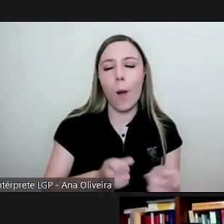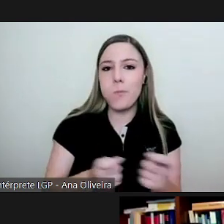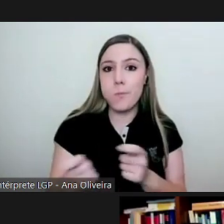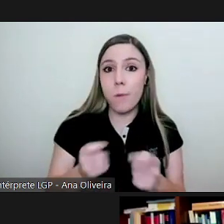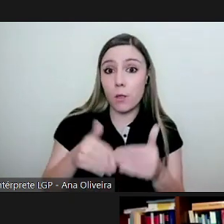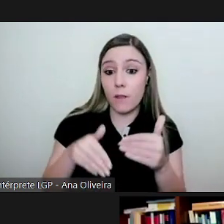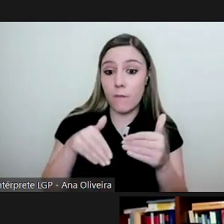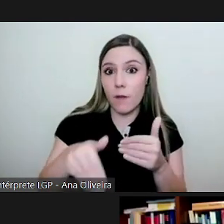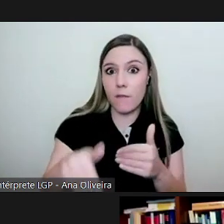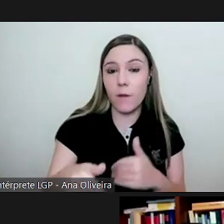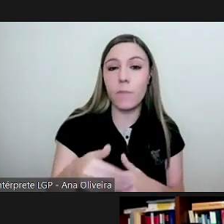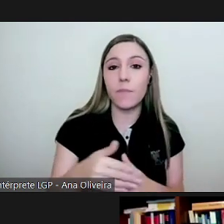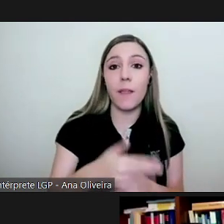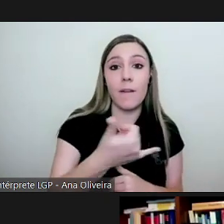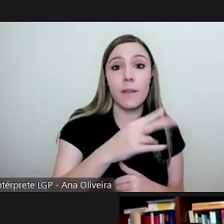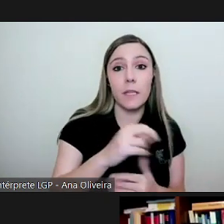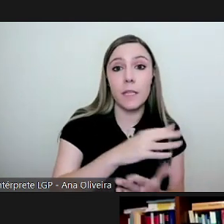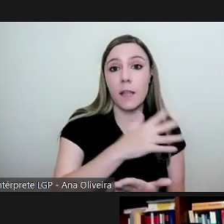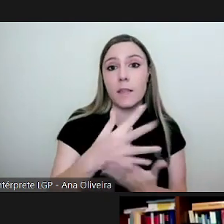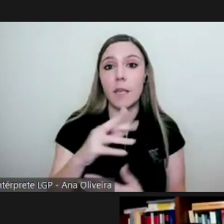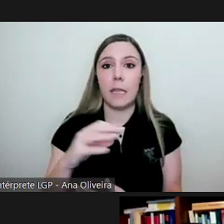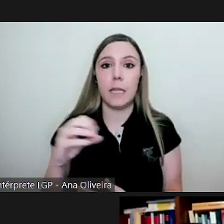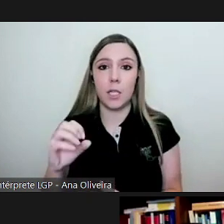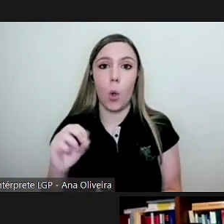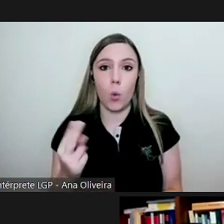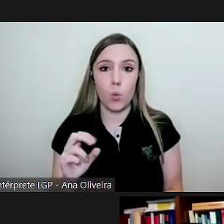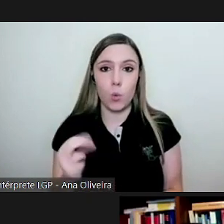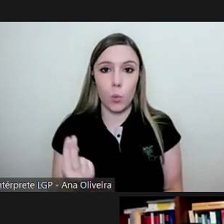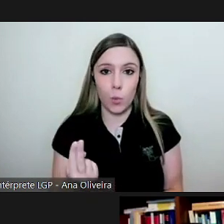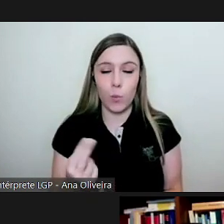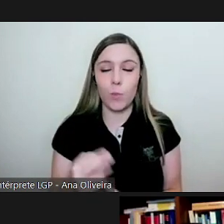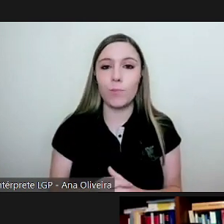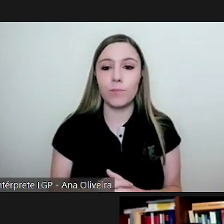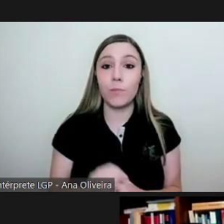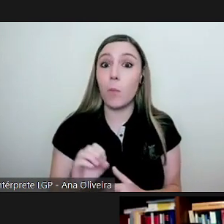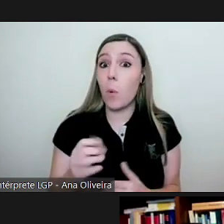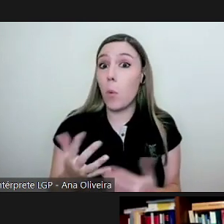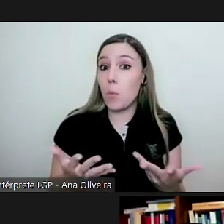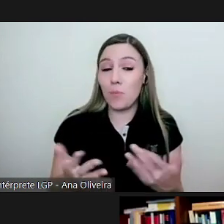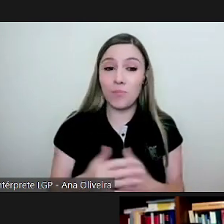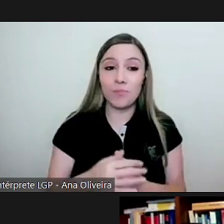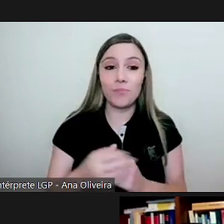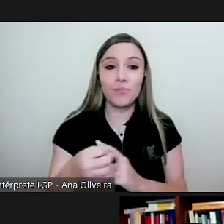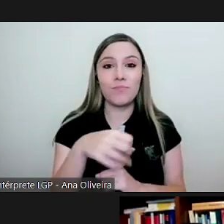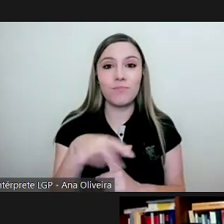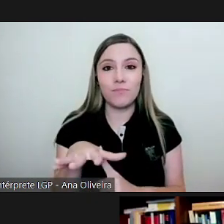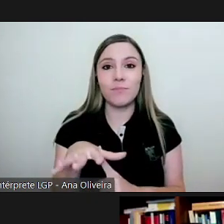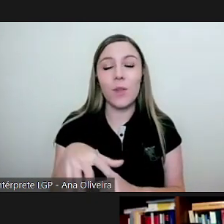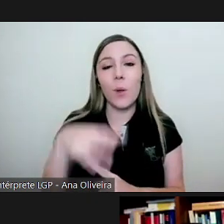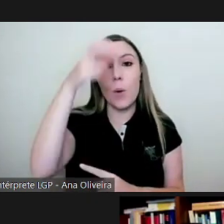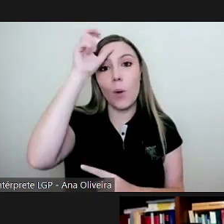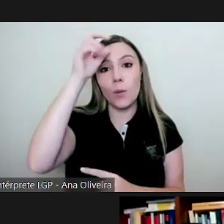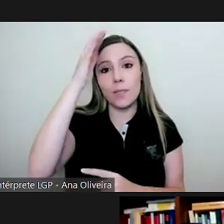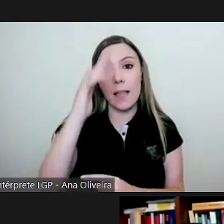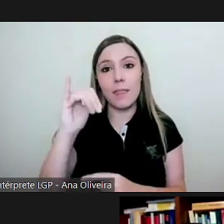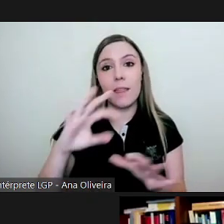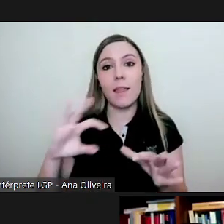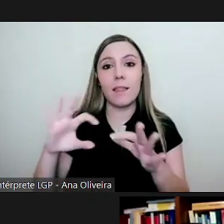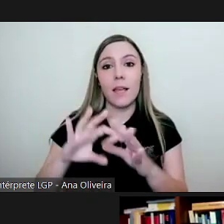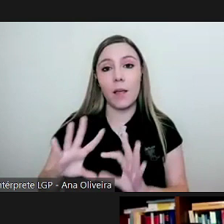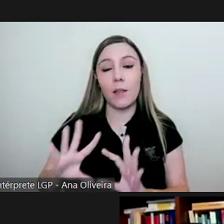ocorrerá de 23 a 30 de outubro, ou então na formação Conceitos e Princípios do